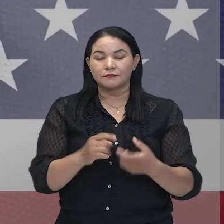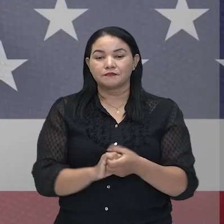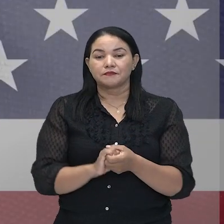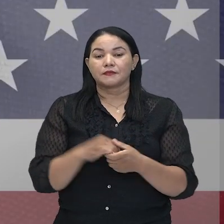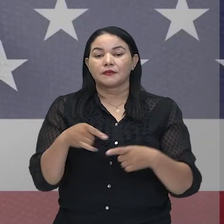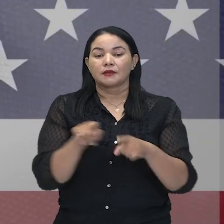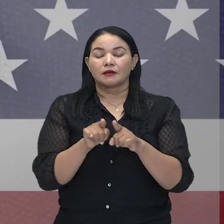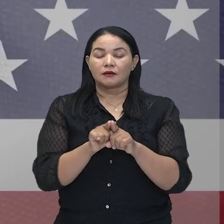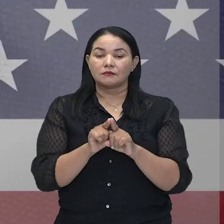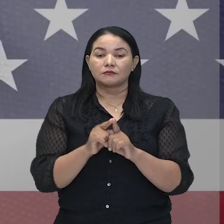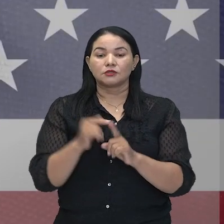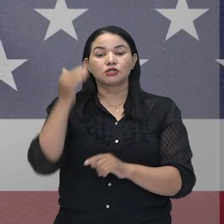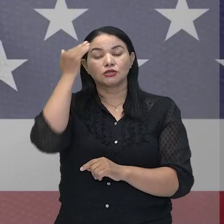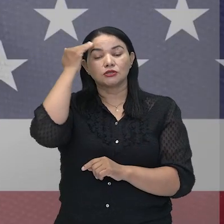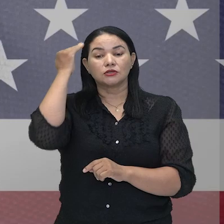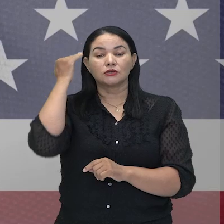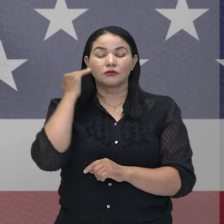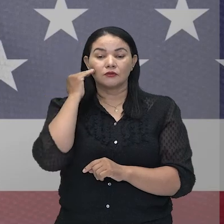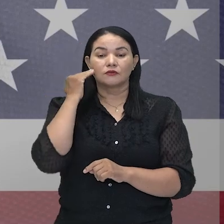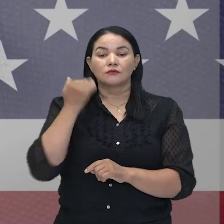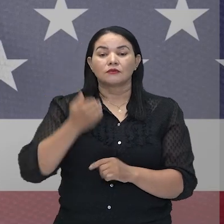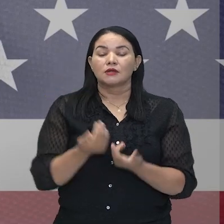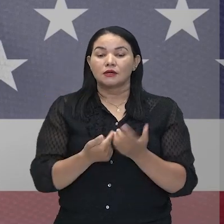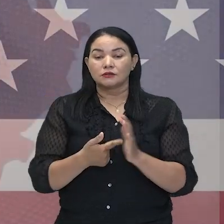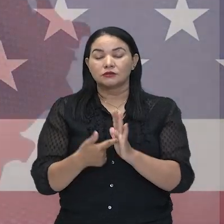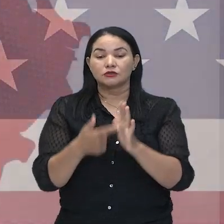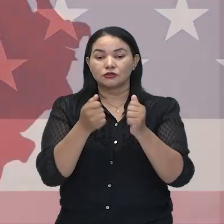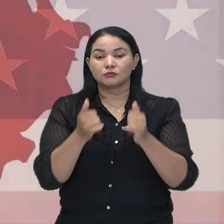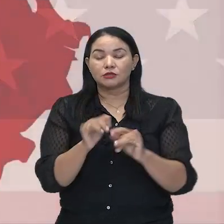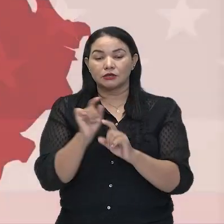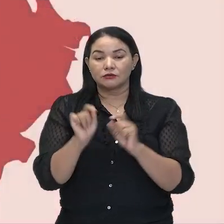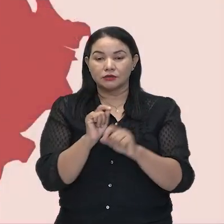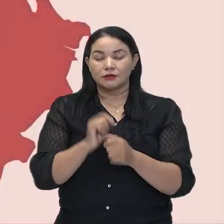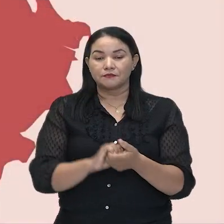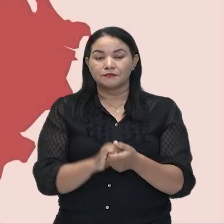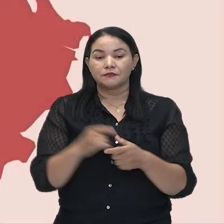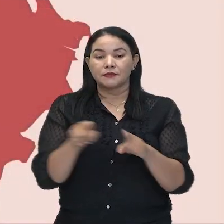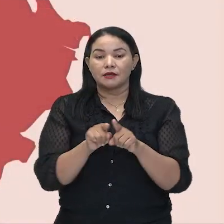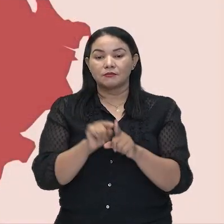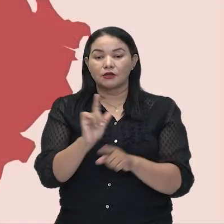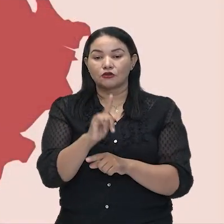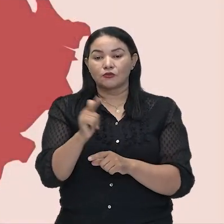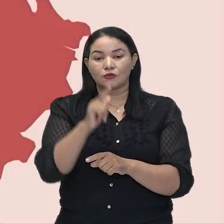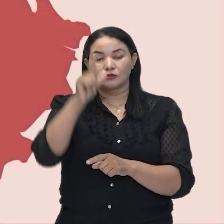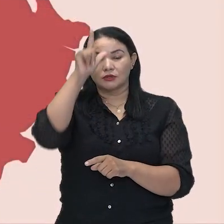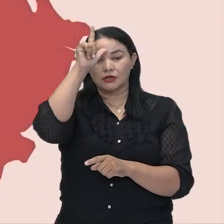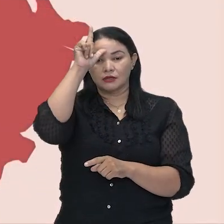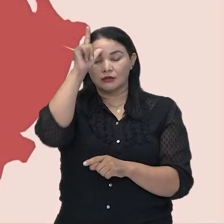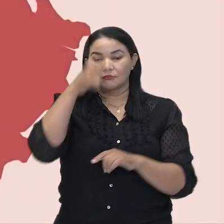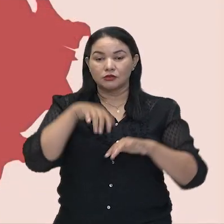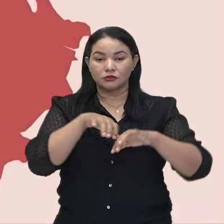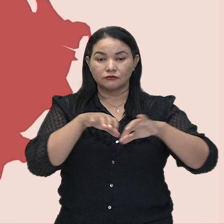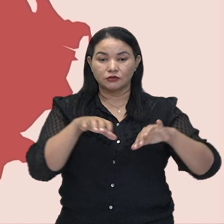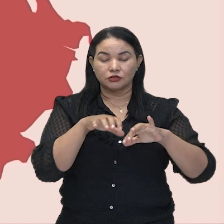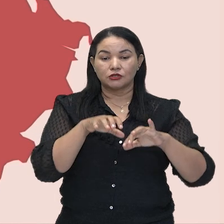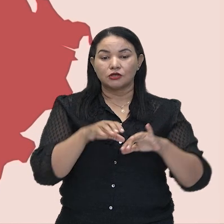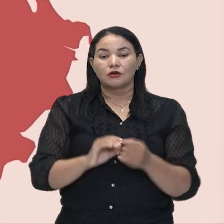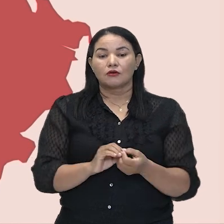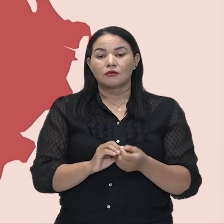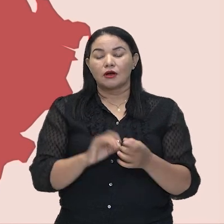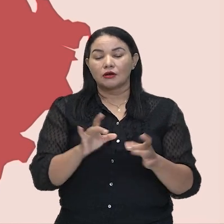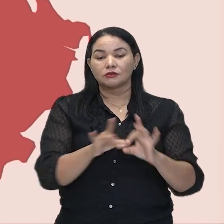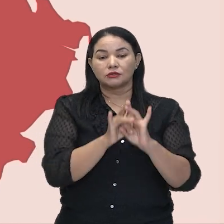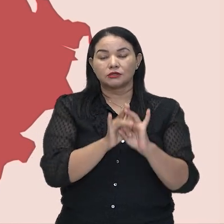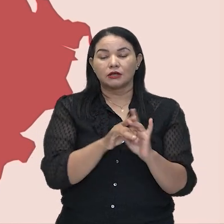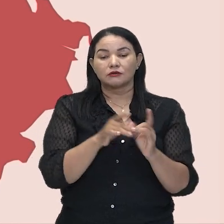da Coreia, eu posso citar para vocês, não é mesmo? A própria Alemanha, que vai ser dividida entre a Alemanha Ocidental, que é ligada, então,